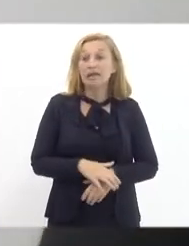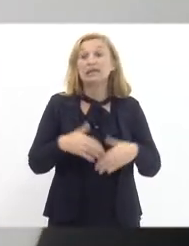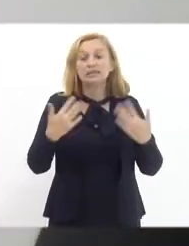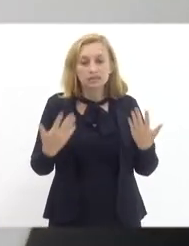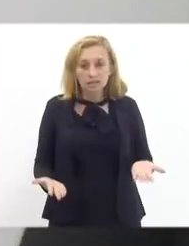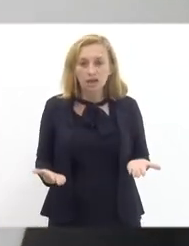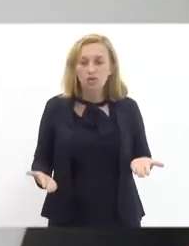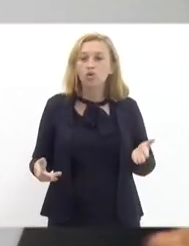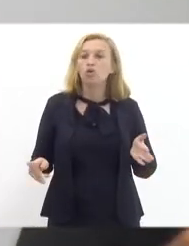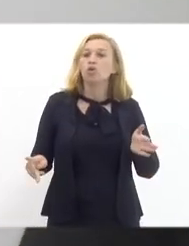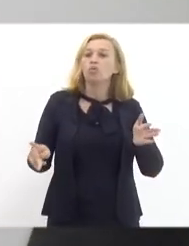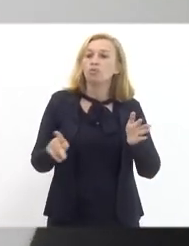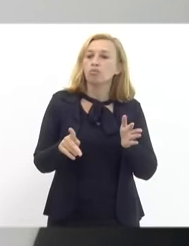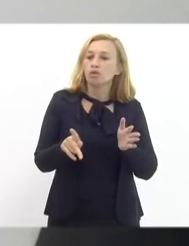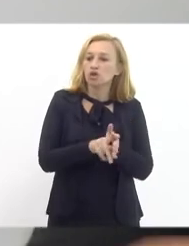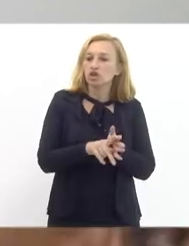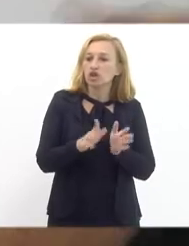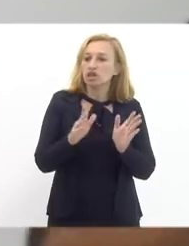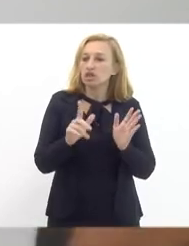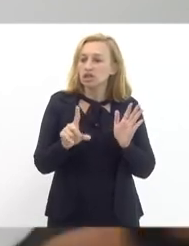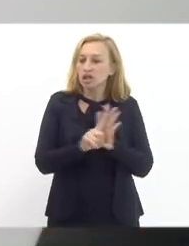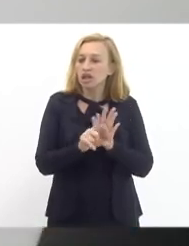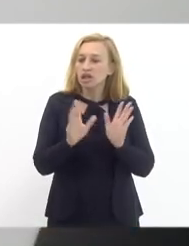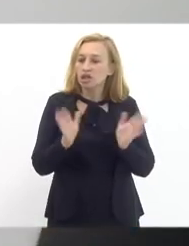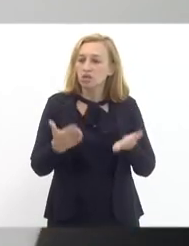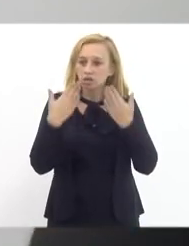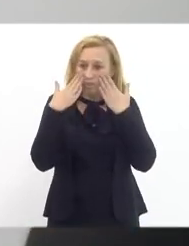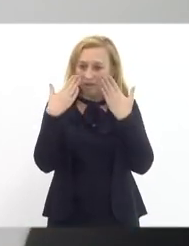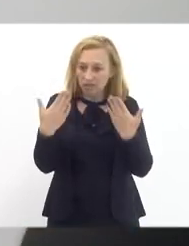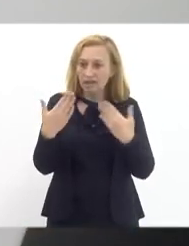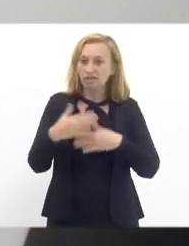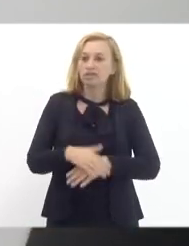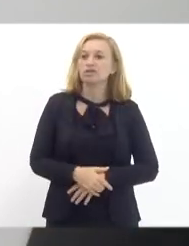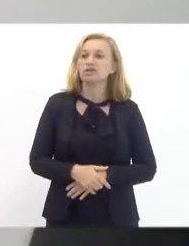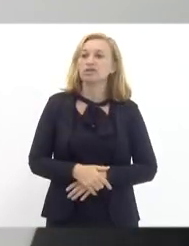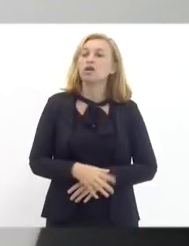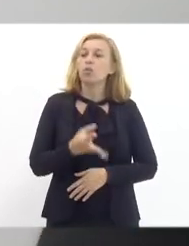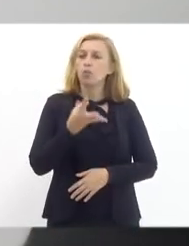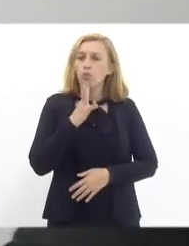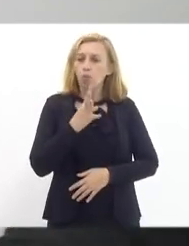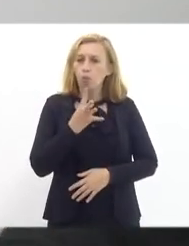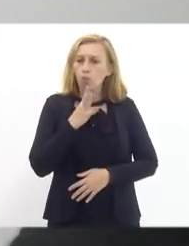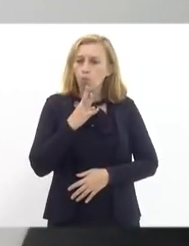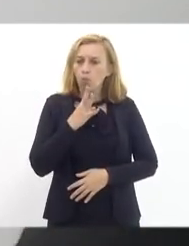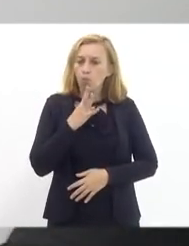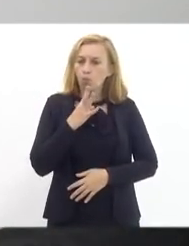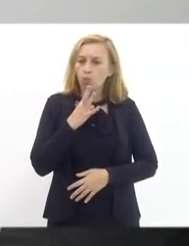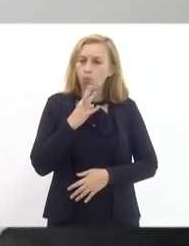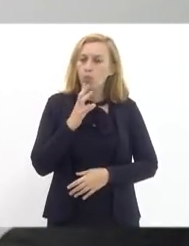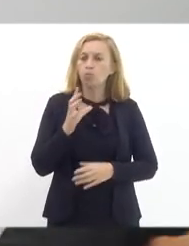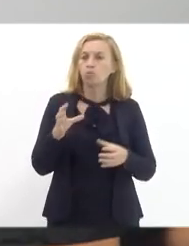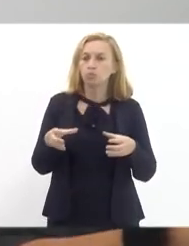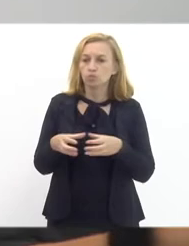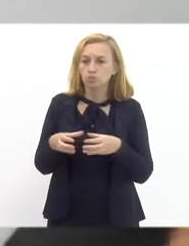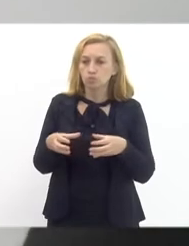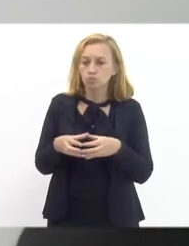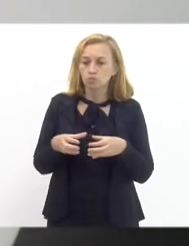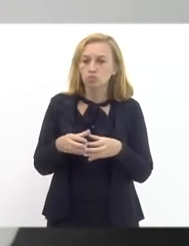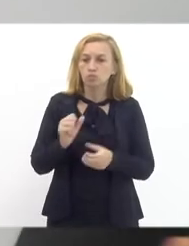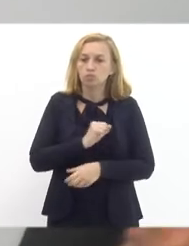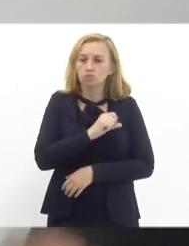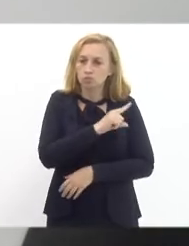Então, o projeto de lei que hoje é apresentado, ele reconhece que essa comunidade de São